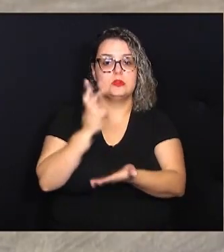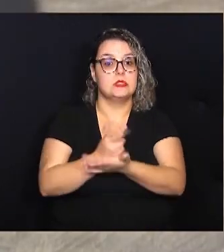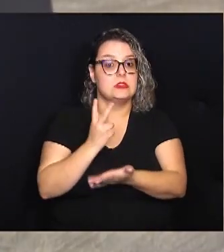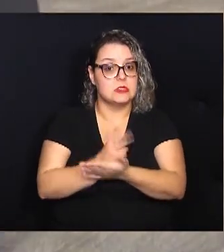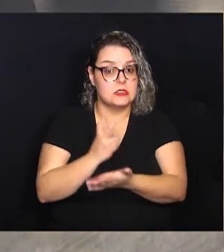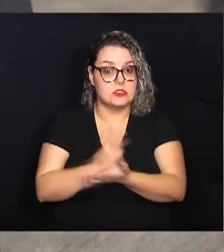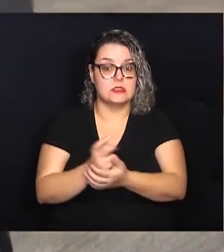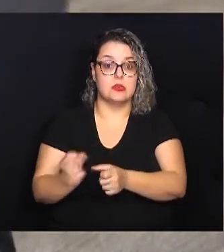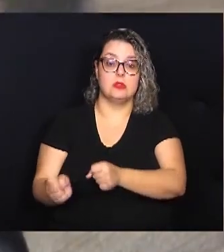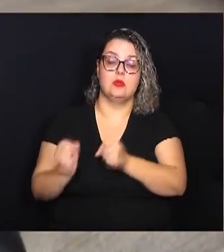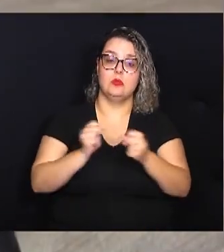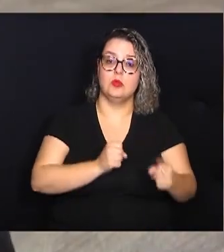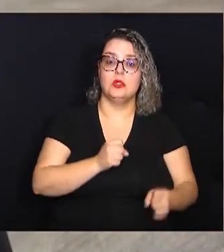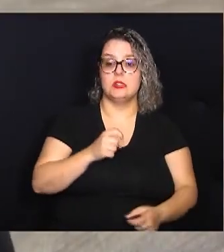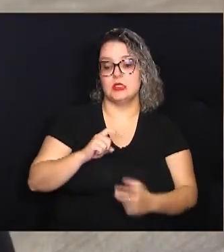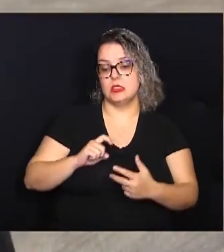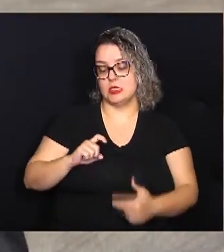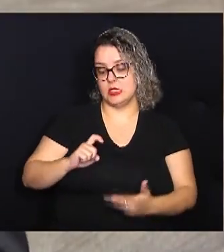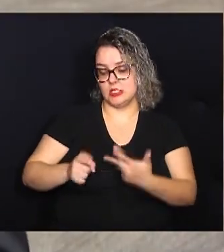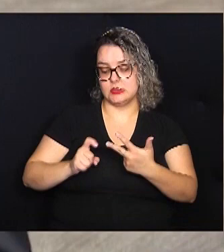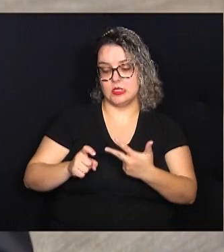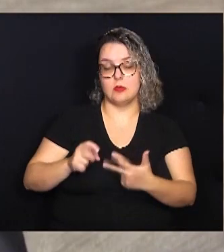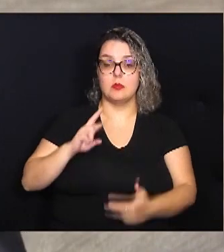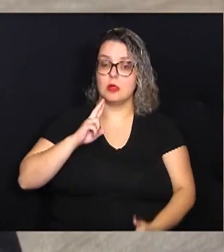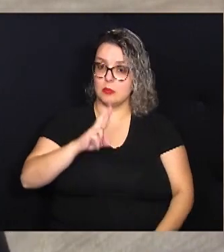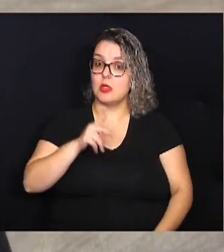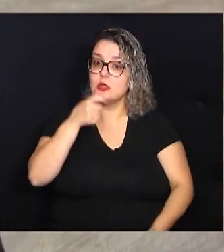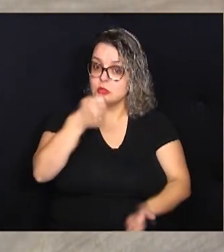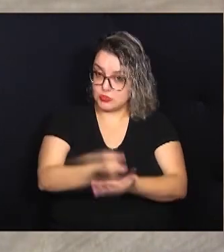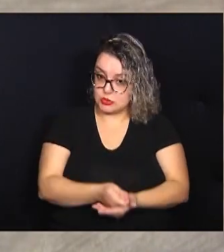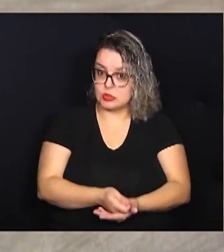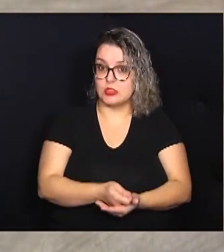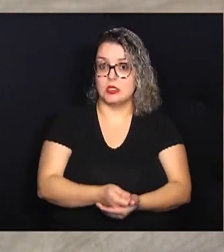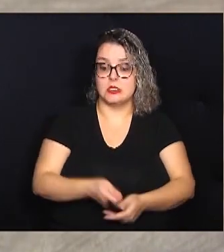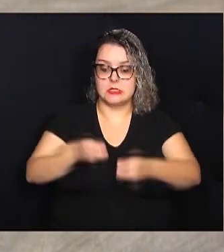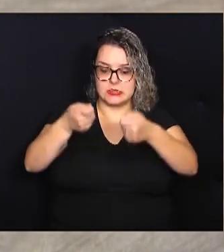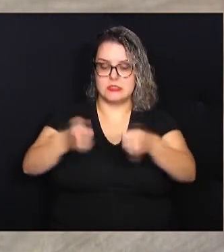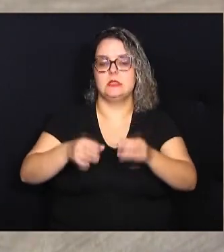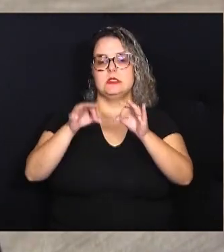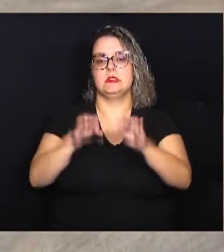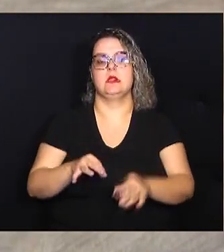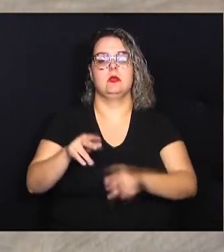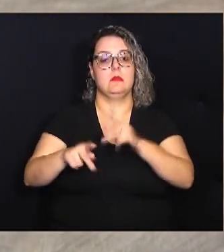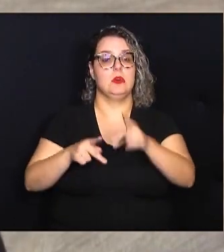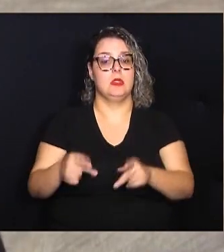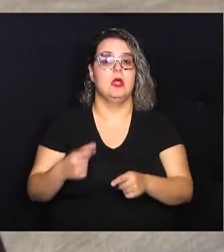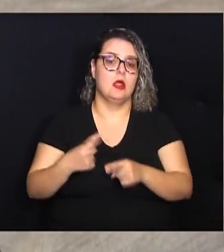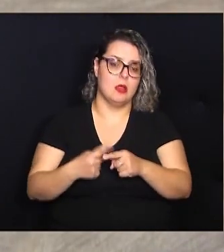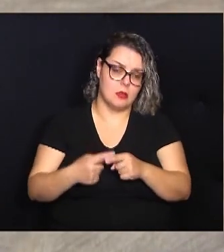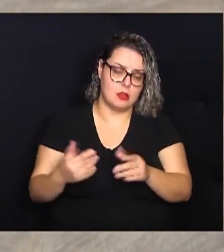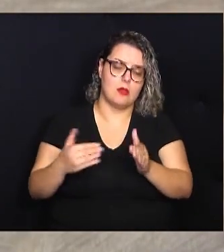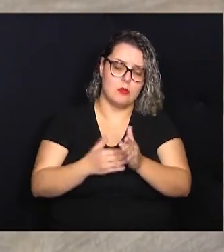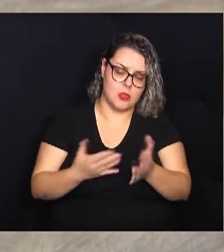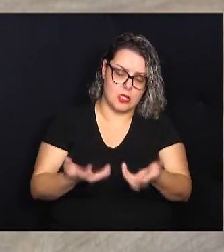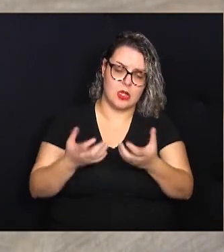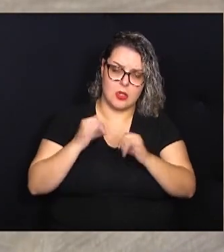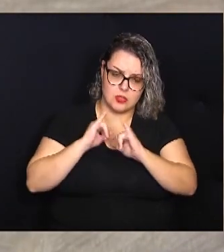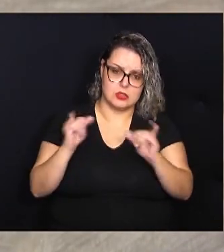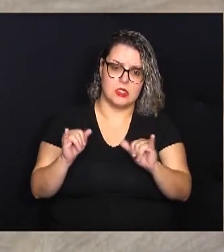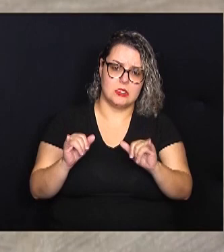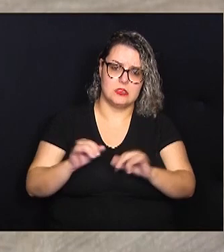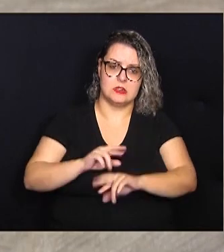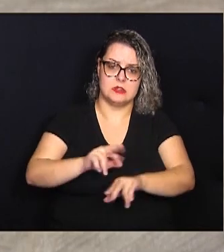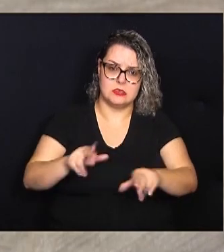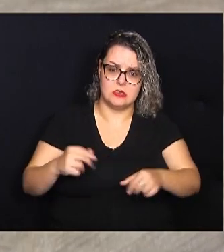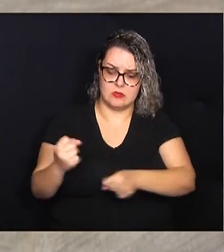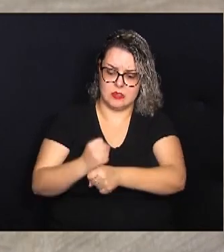Poder Executivo para que dê uma resposta de forma definitiva e concreta para aquela população, até porque, quero dizer aqui, são muitos